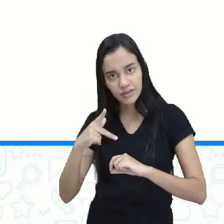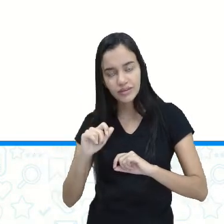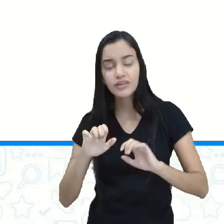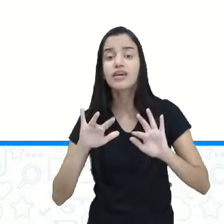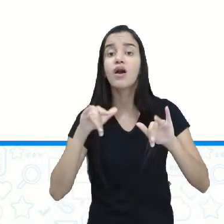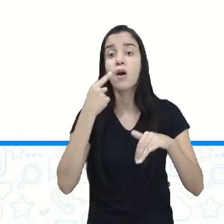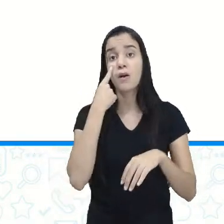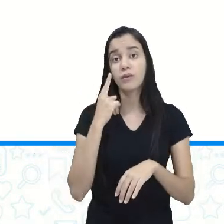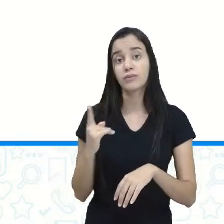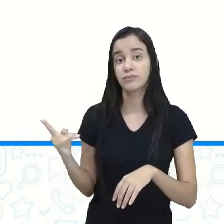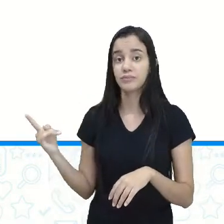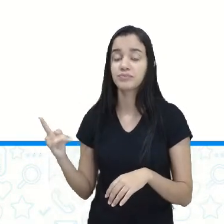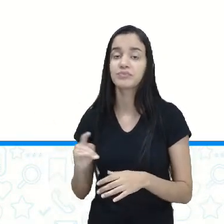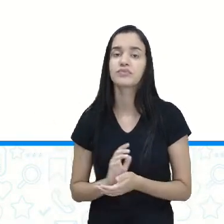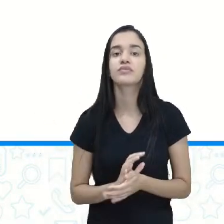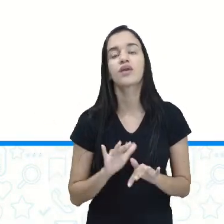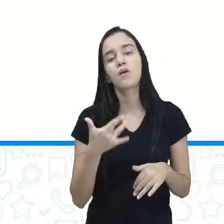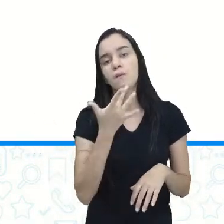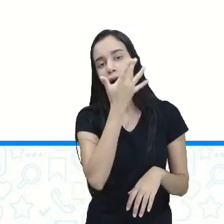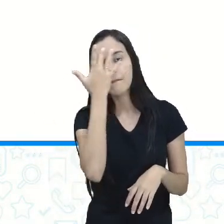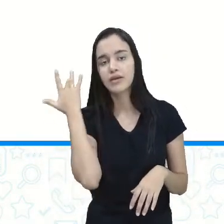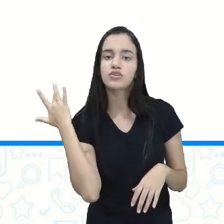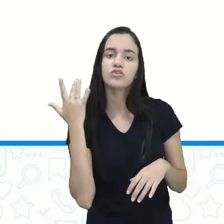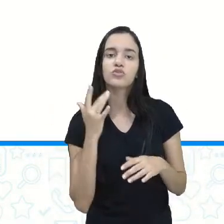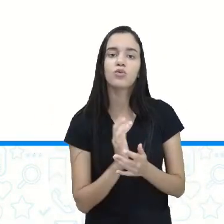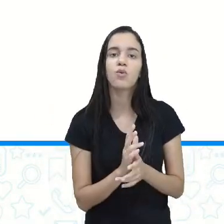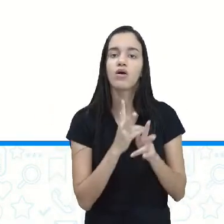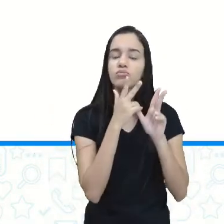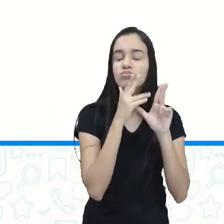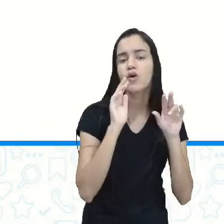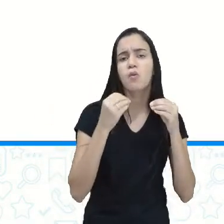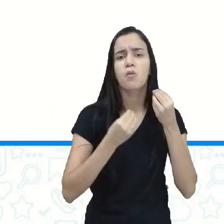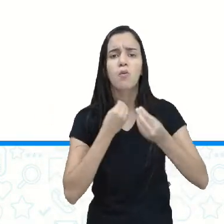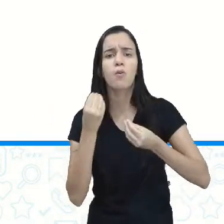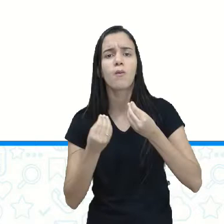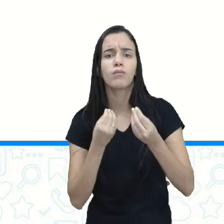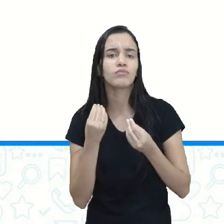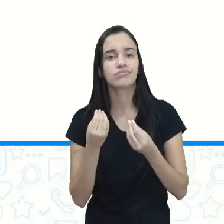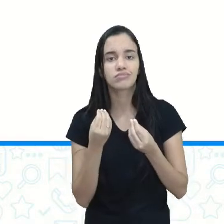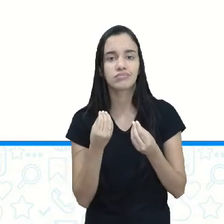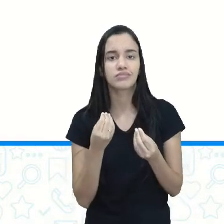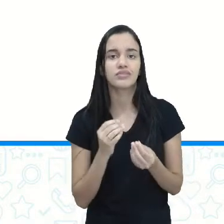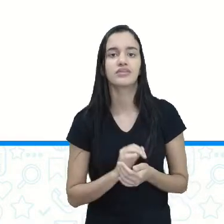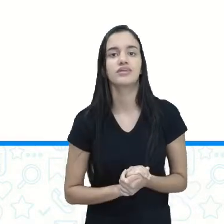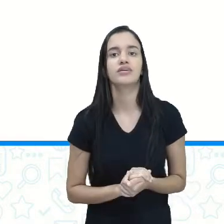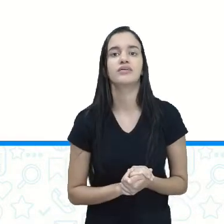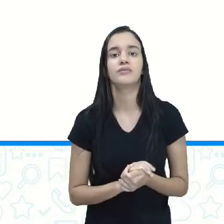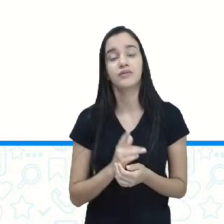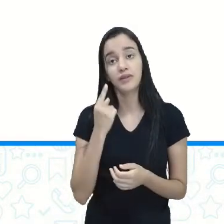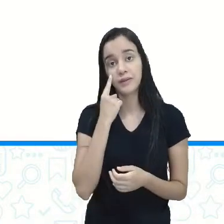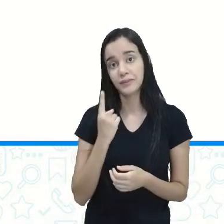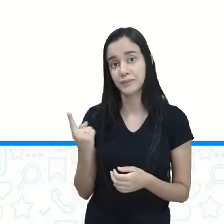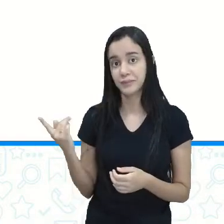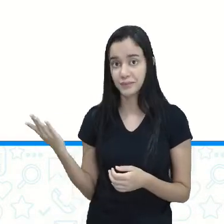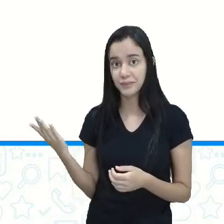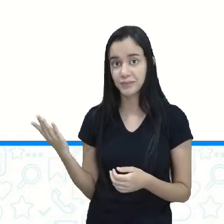algumas onomatopeias. Uma pessoa dormindo. Como é que representa o som de alguém dormindo? Dessa